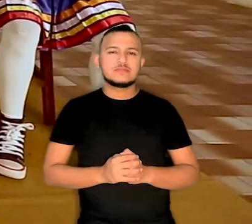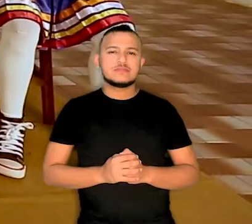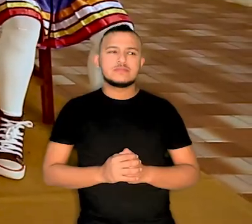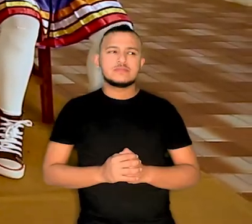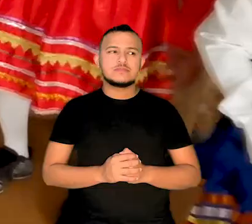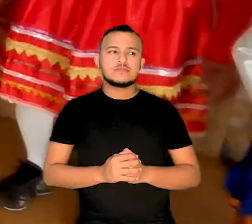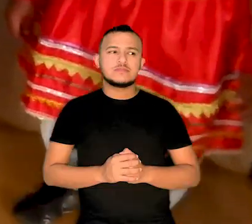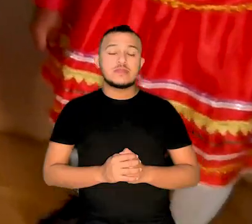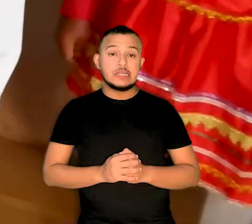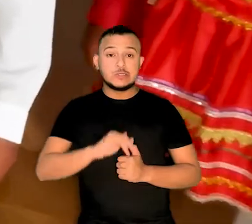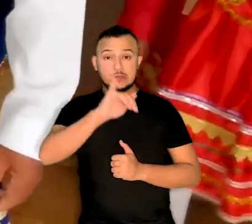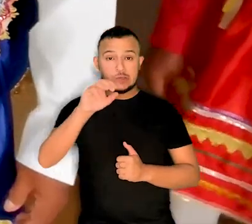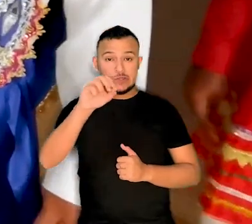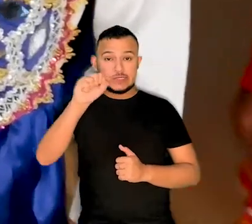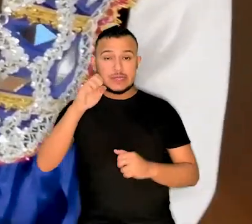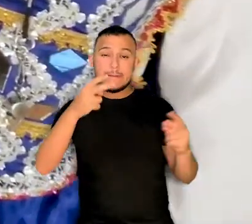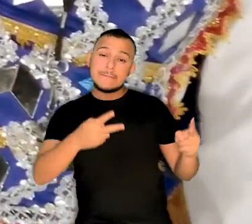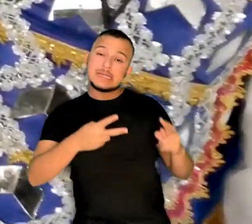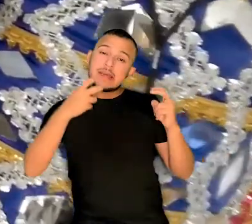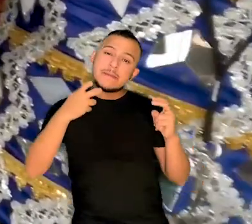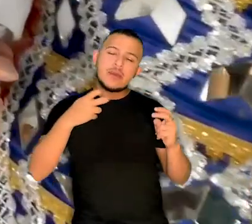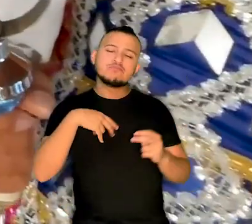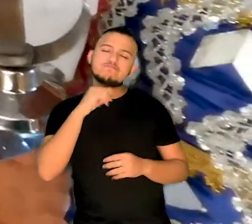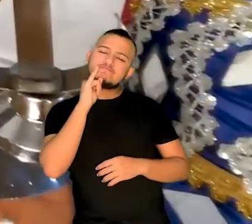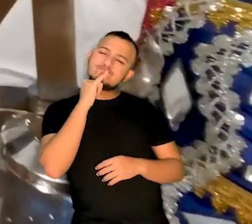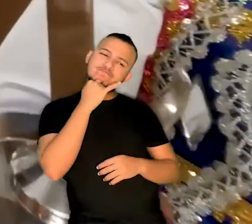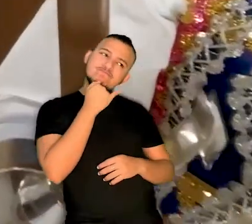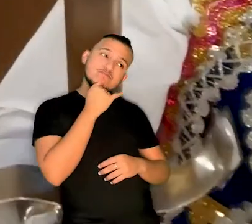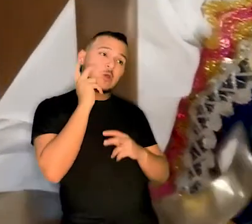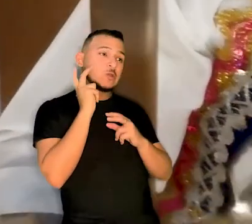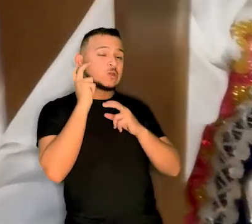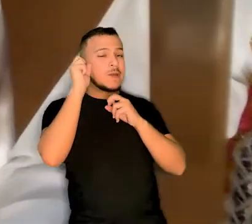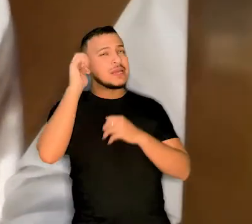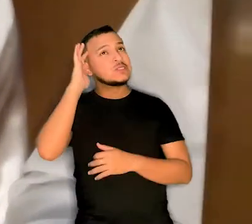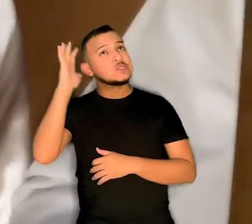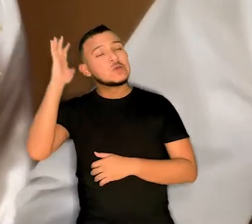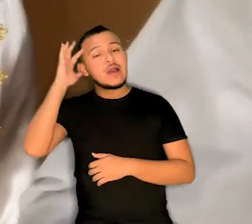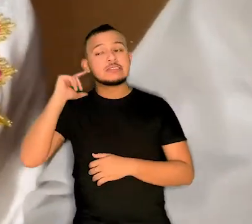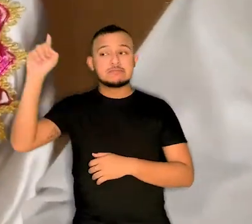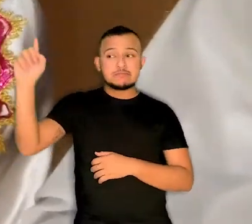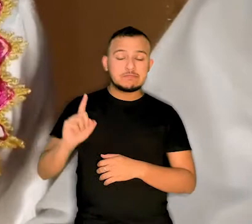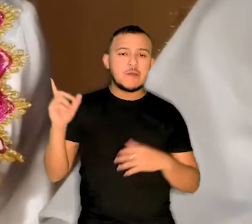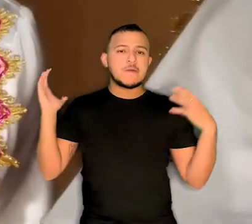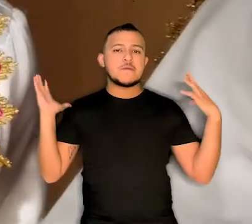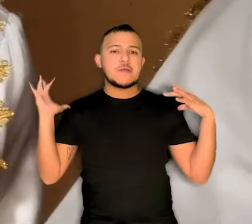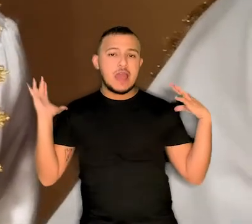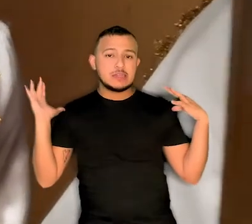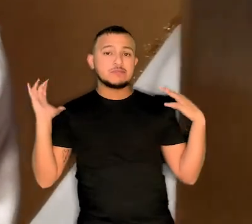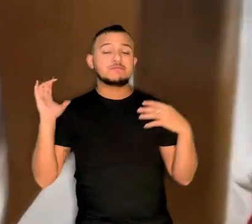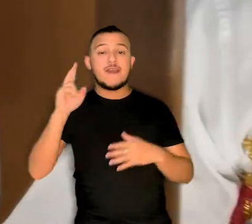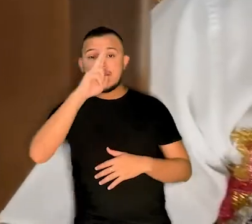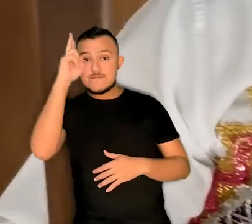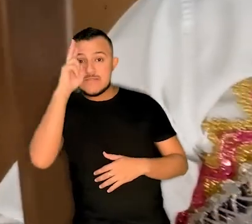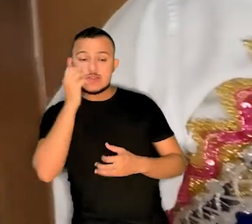Desde que José percebeu que ficou muito tristonho, estando dormindo, em sonho o anjo lhe apareceu. Disse a virgem que